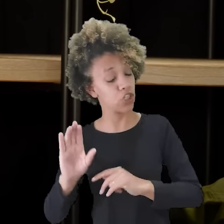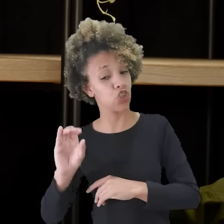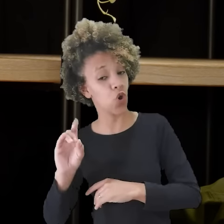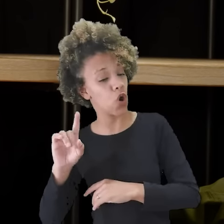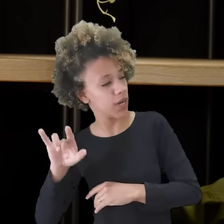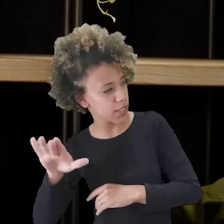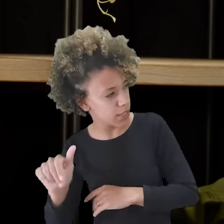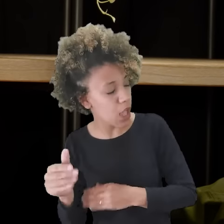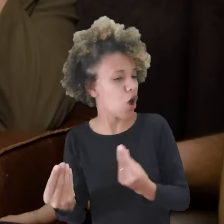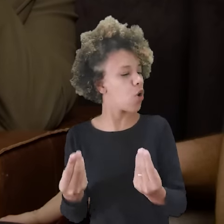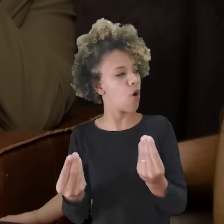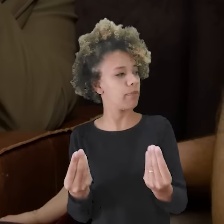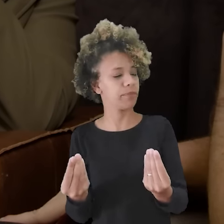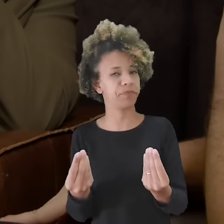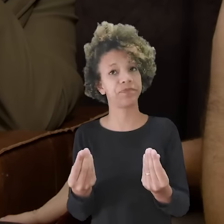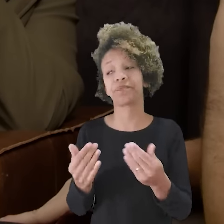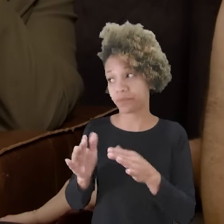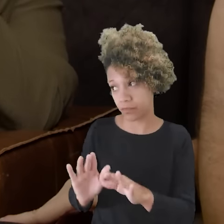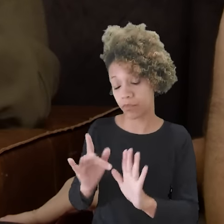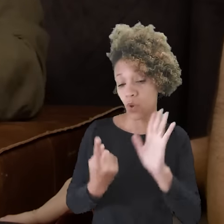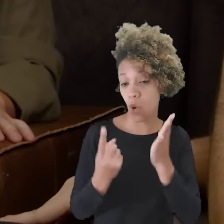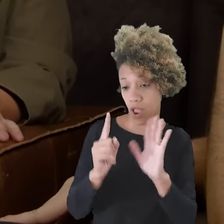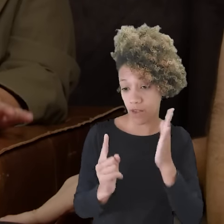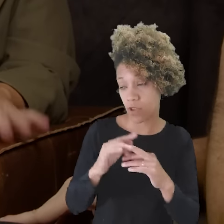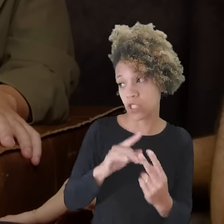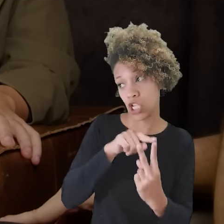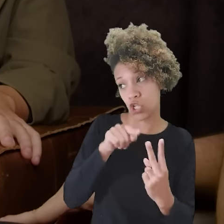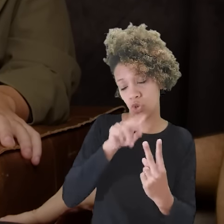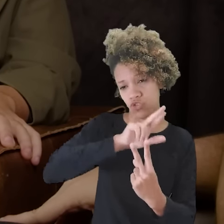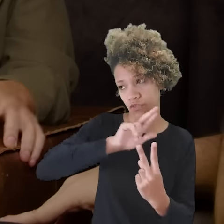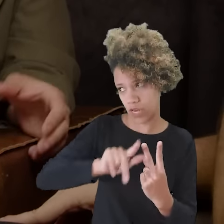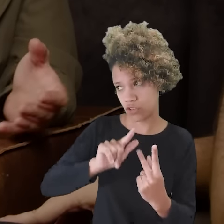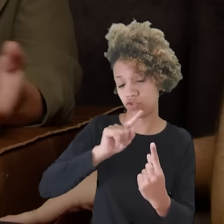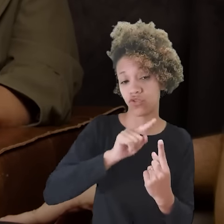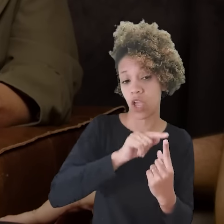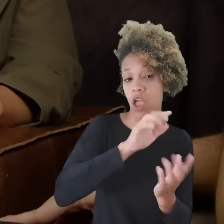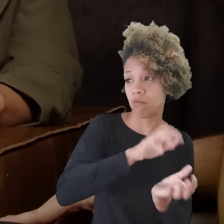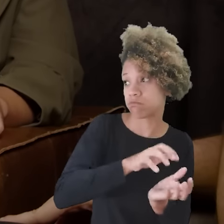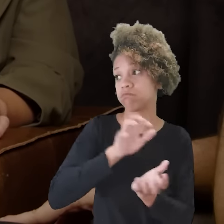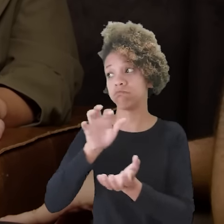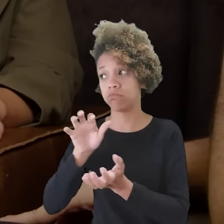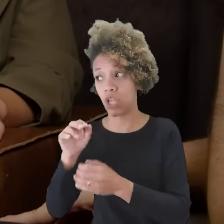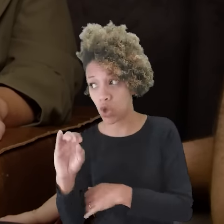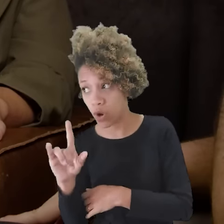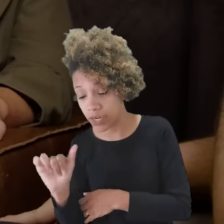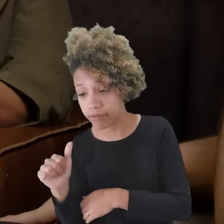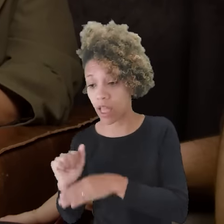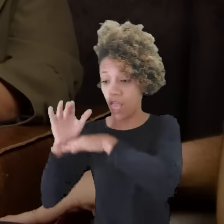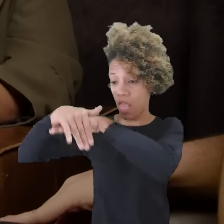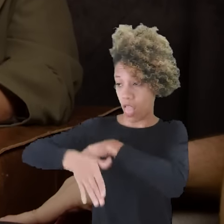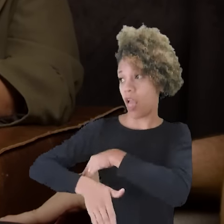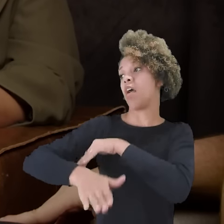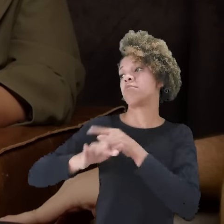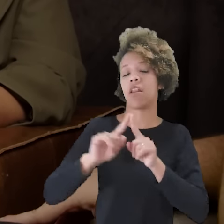de Olinda como é que fica essa o Carnaval São dois carnavais diferentes o carnaval de Olinda é o carnaval da geladeiras e o